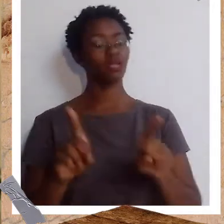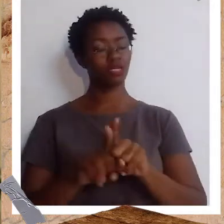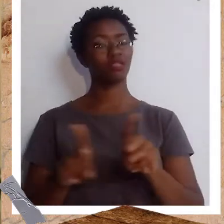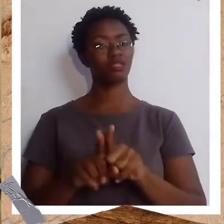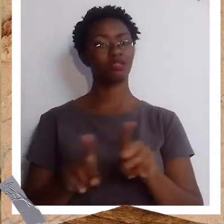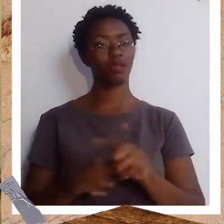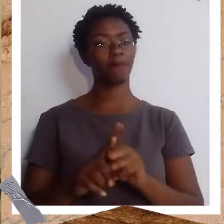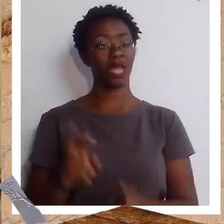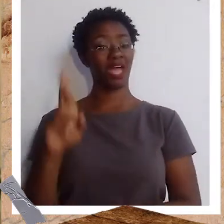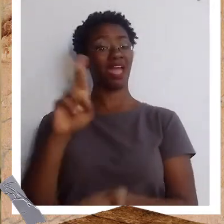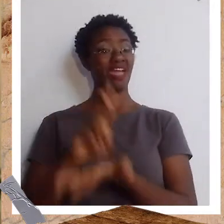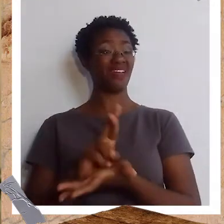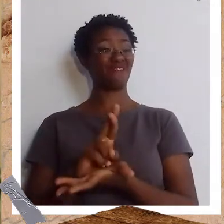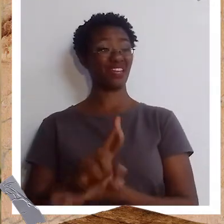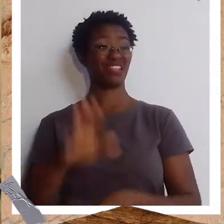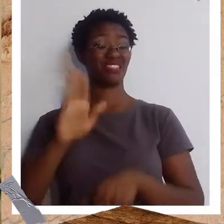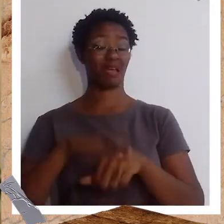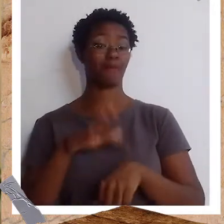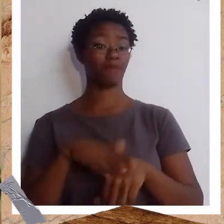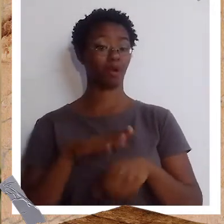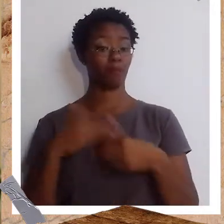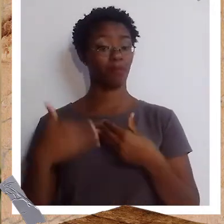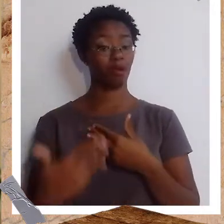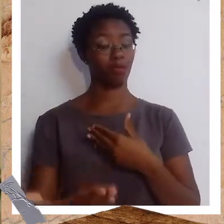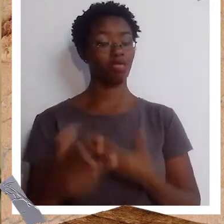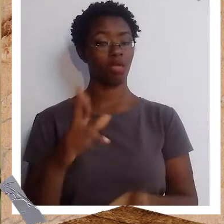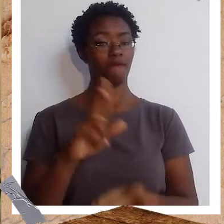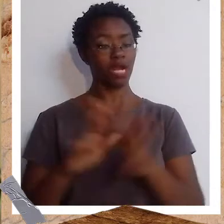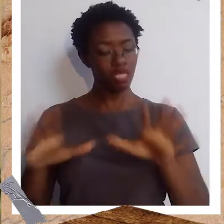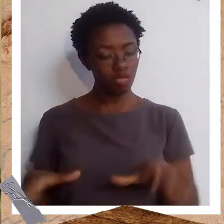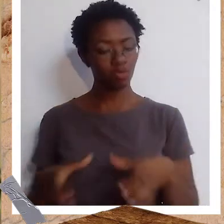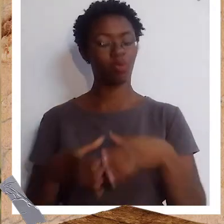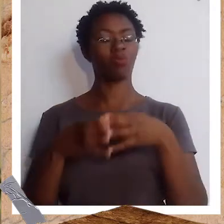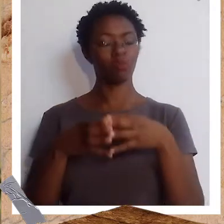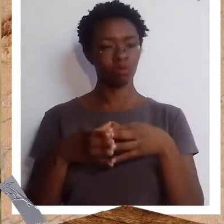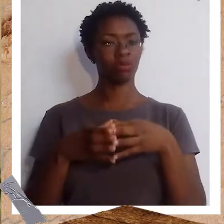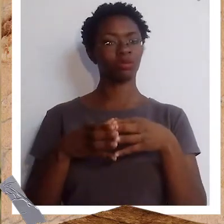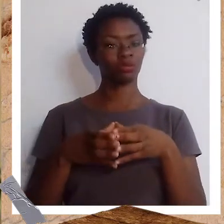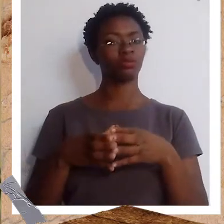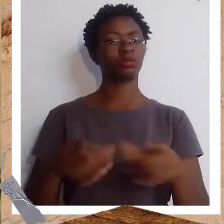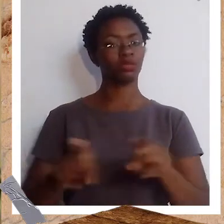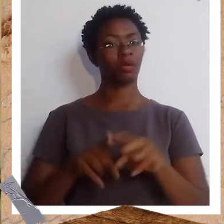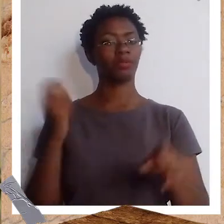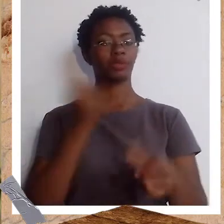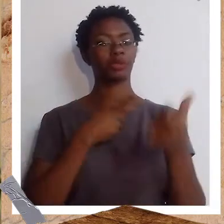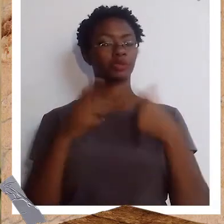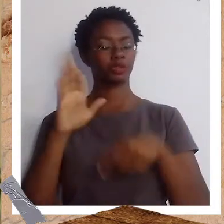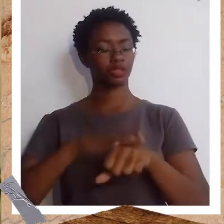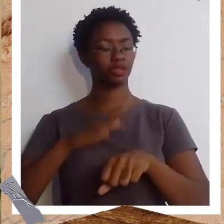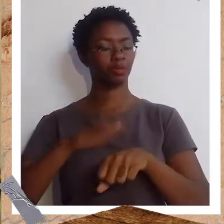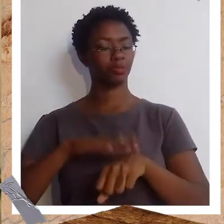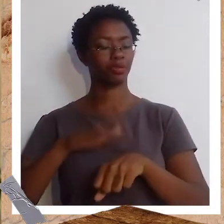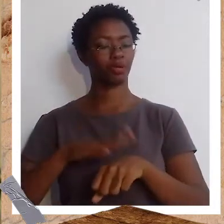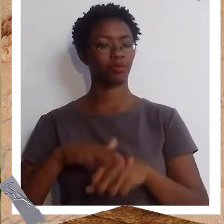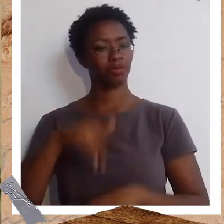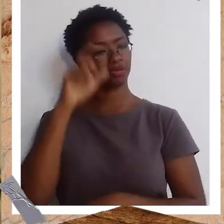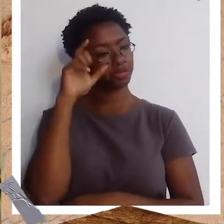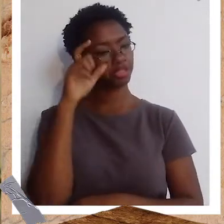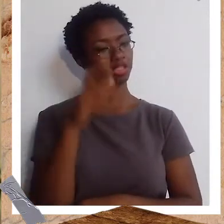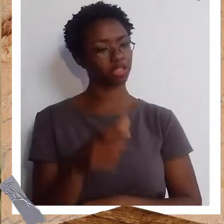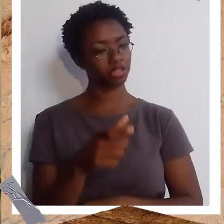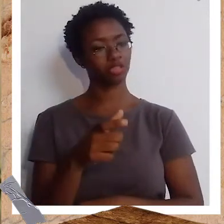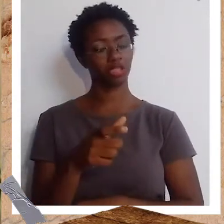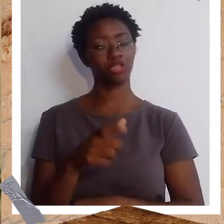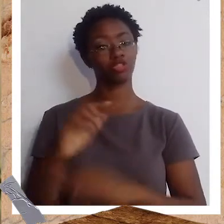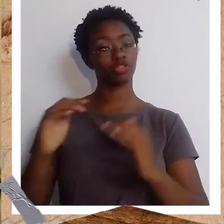de referência pessoal, um processo de referência coletivo, uma autoironia muito interessante, e